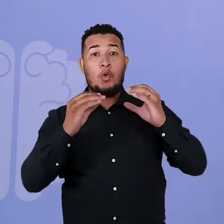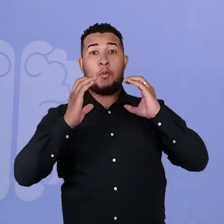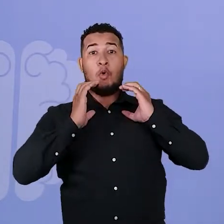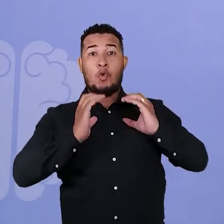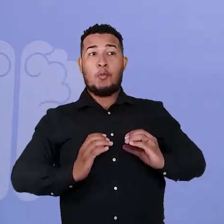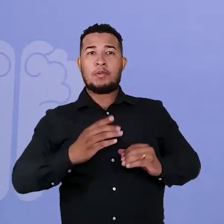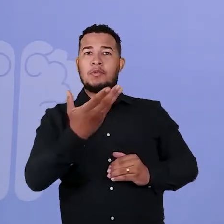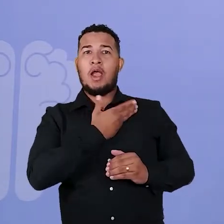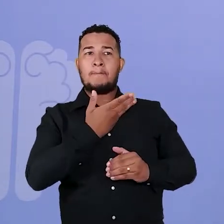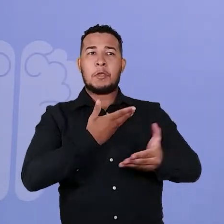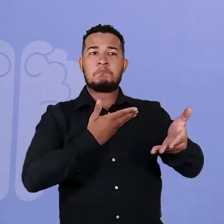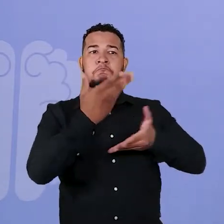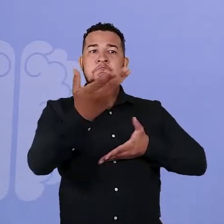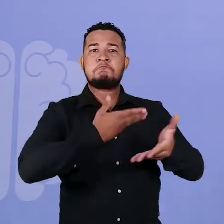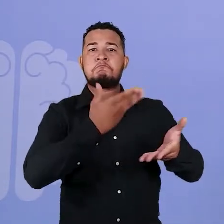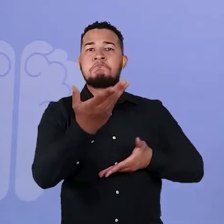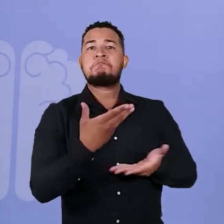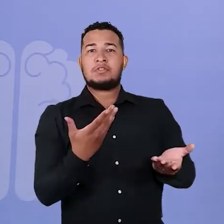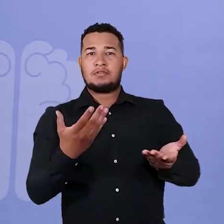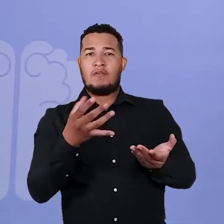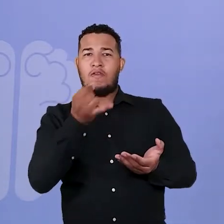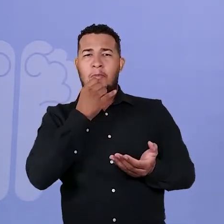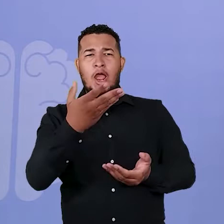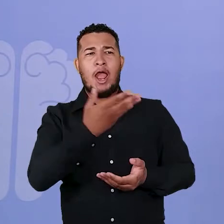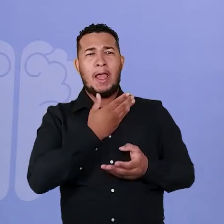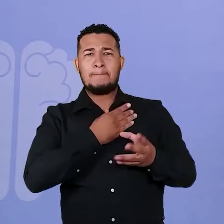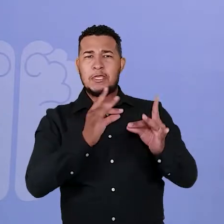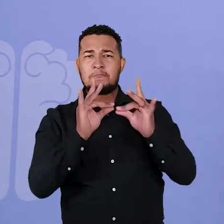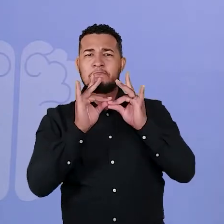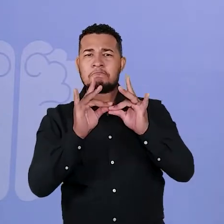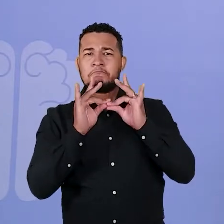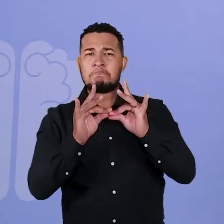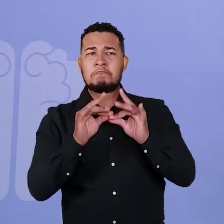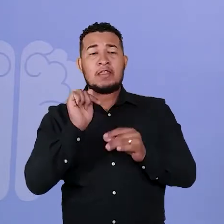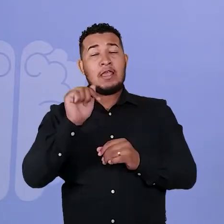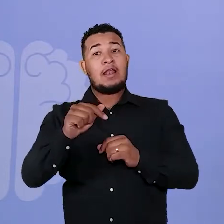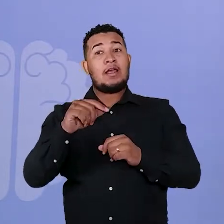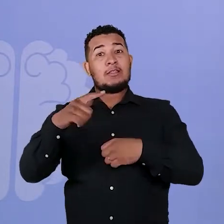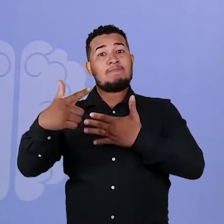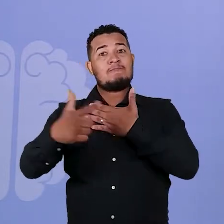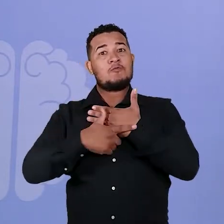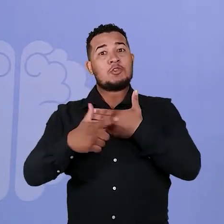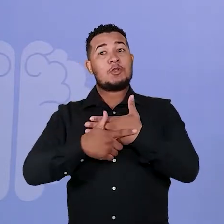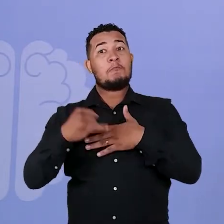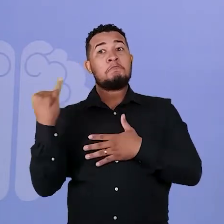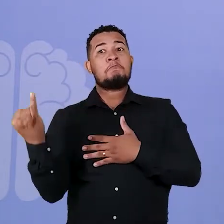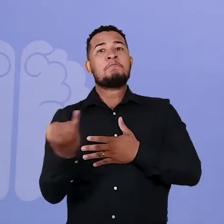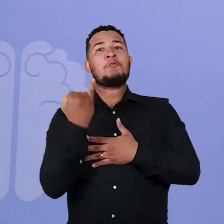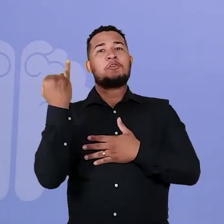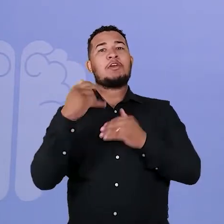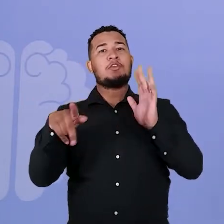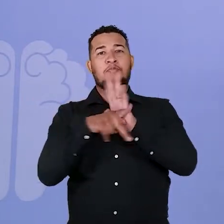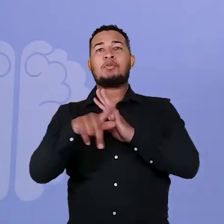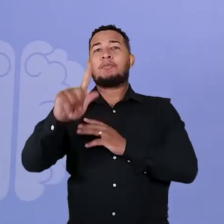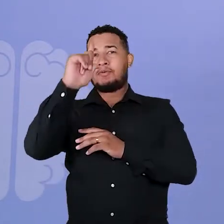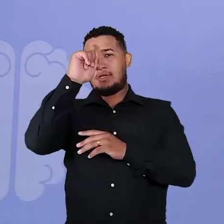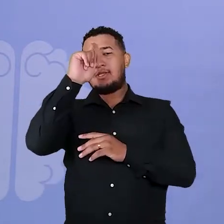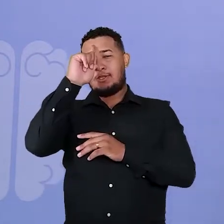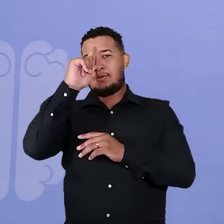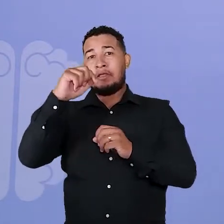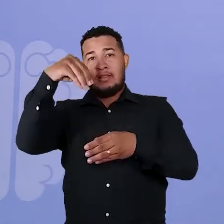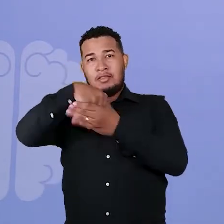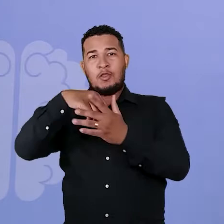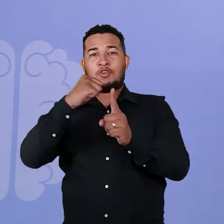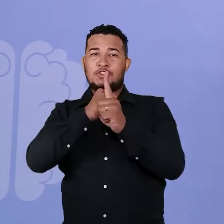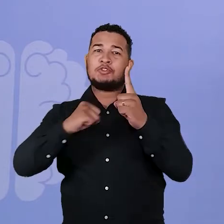os amigos se comportam em relação um ao outro. A amizade tem uma função muito importante para o grego em